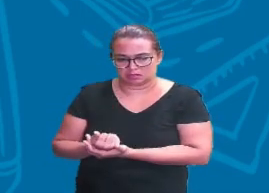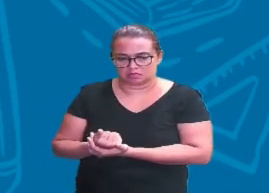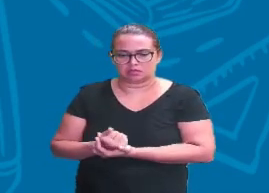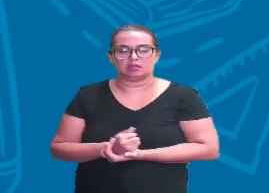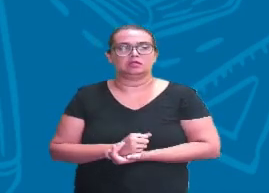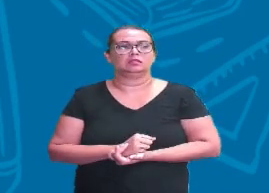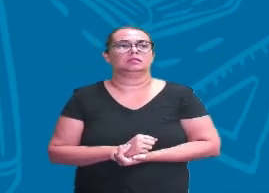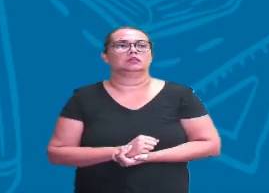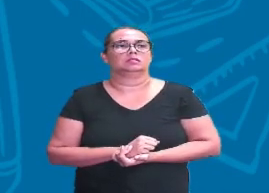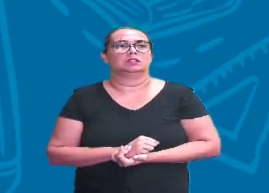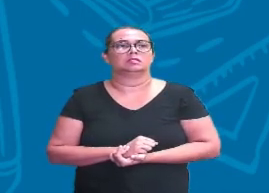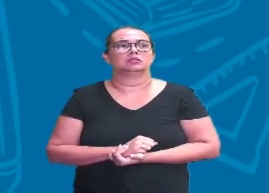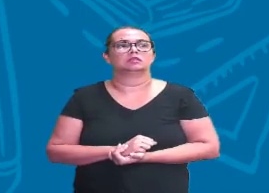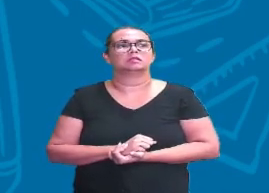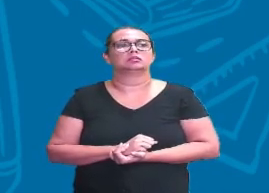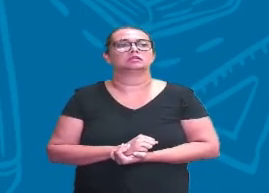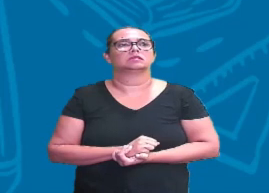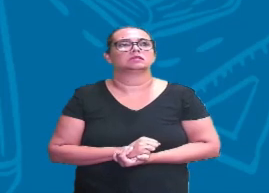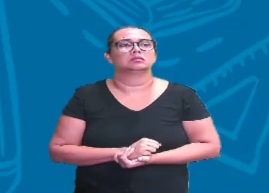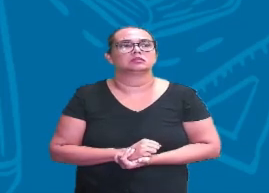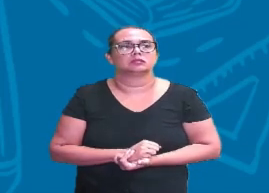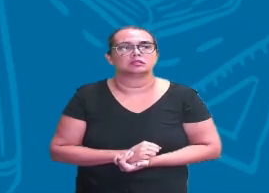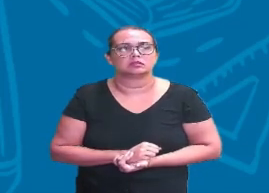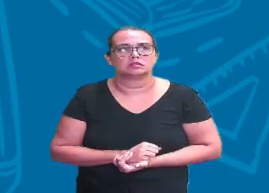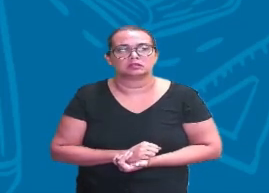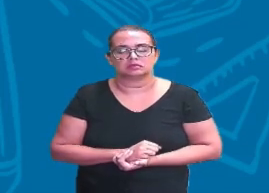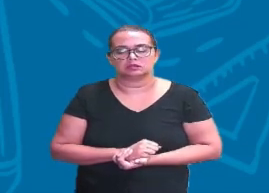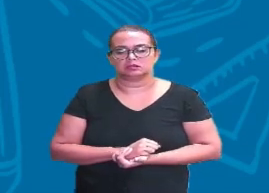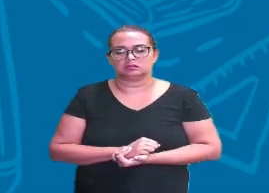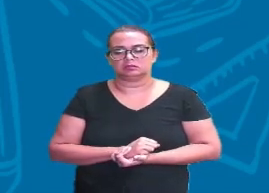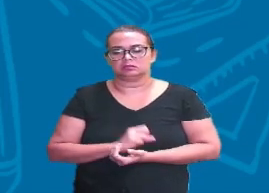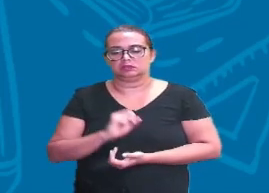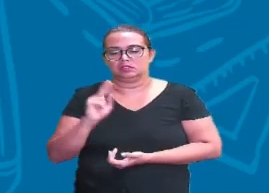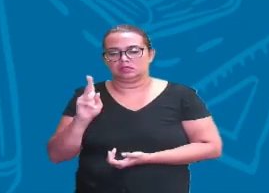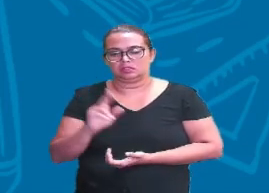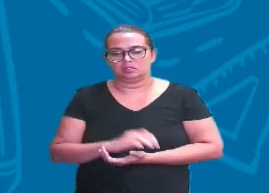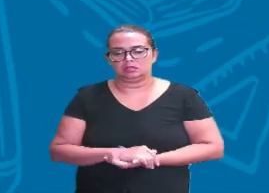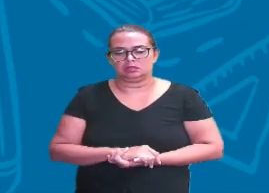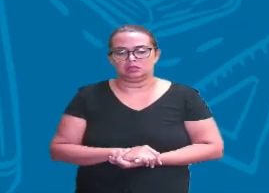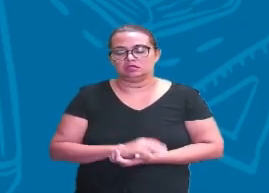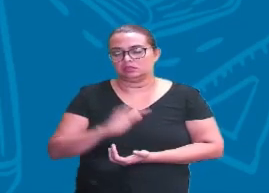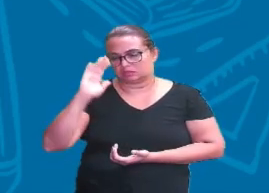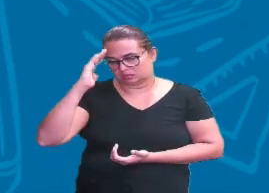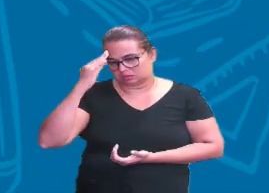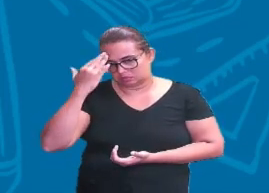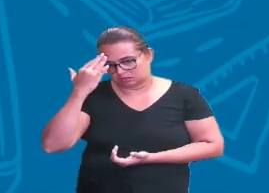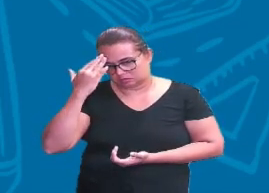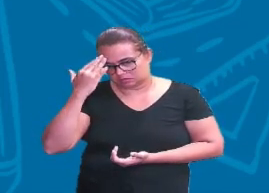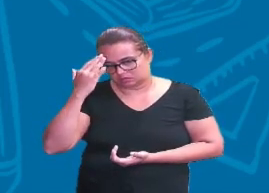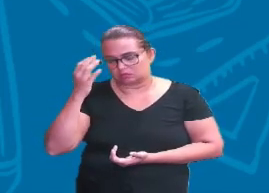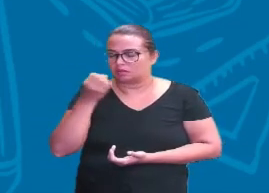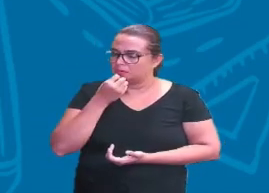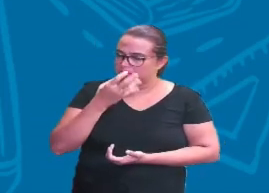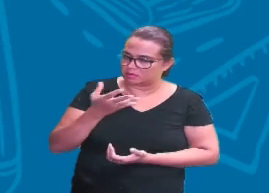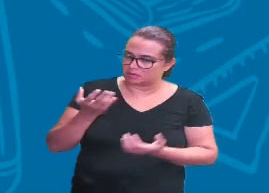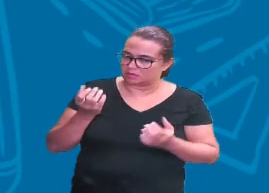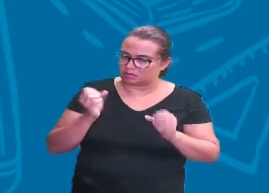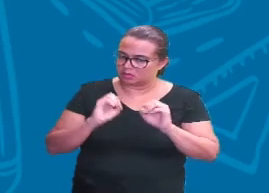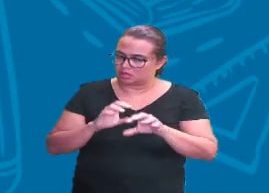do planeta, né? Ou seja, do local onde você esteja nesse momento. Tranquilo, pessoas? Deu para entender? Foi legal, não foi a aula de